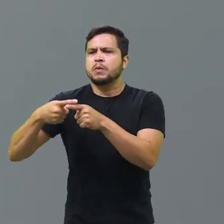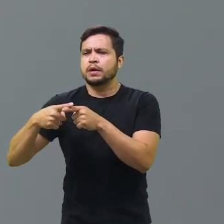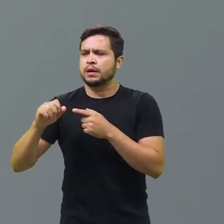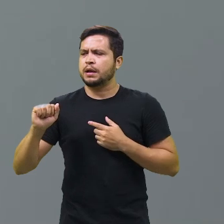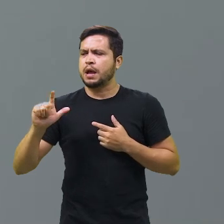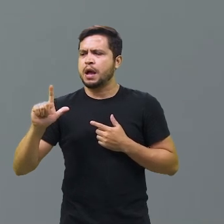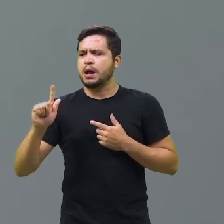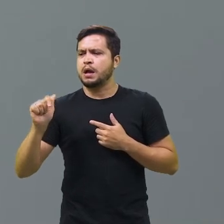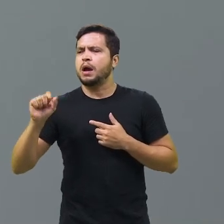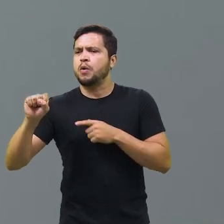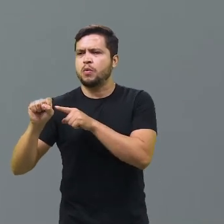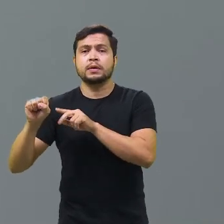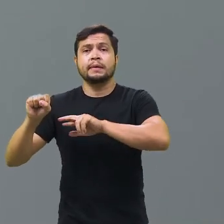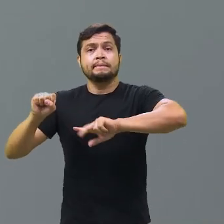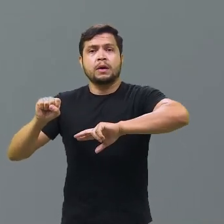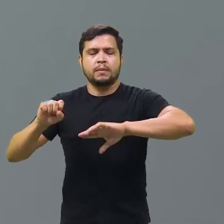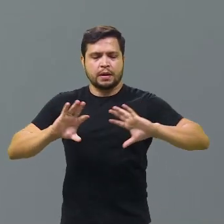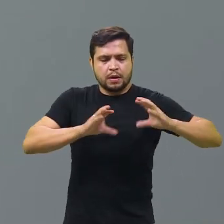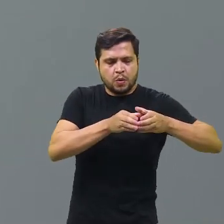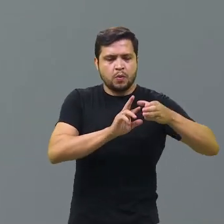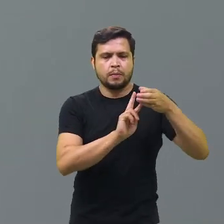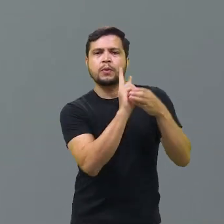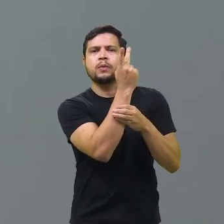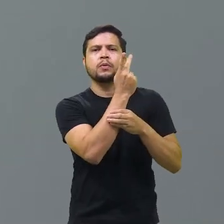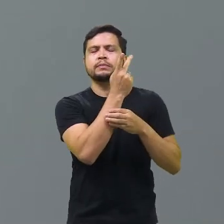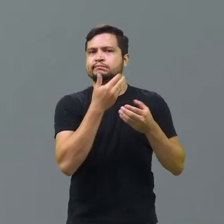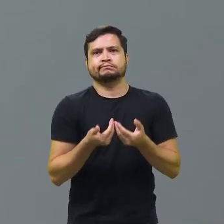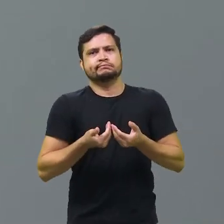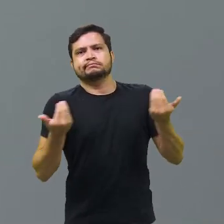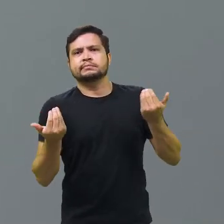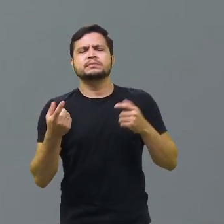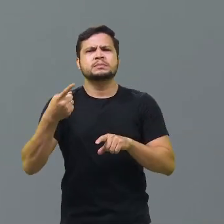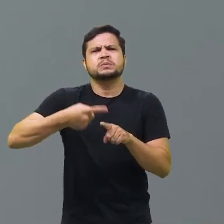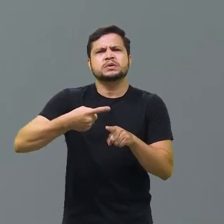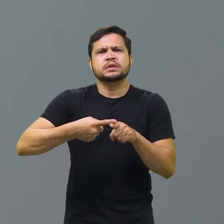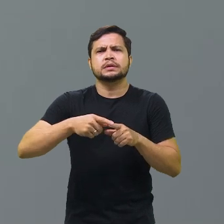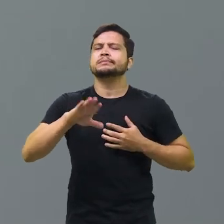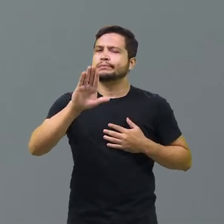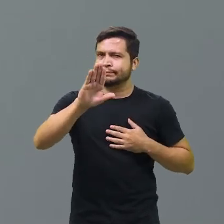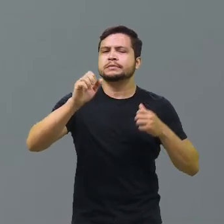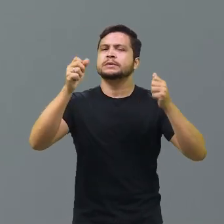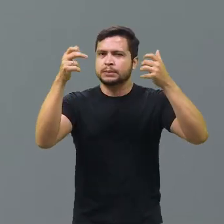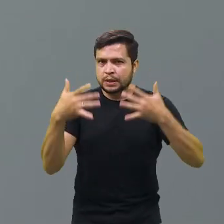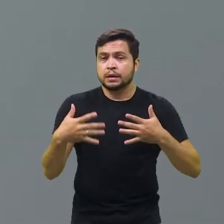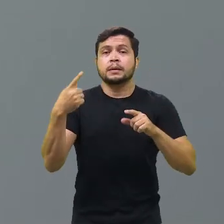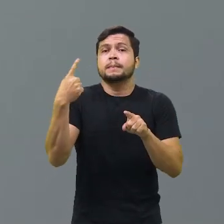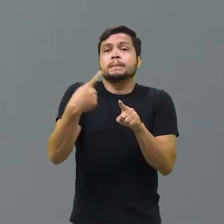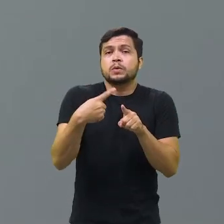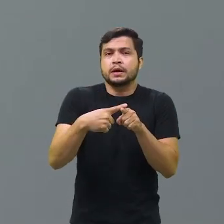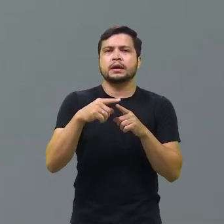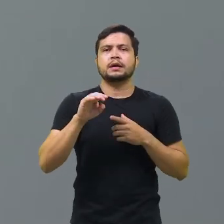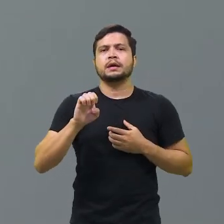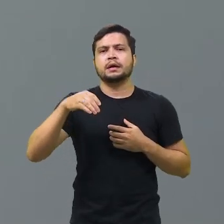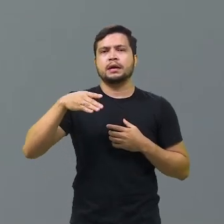as algas não são mais classificadas dentro do grupo vegetal, dentro do grupo das plantas. E aí está muito relacionado a esses embriões, né?